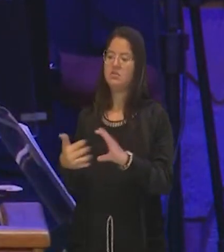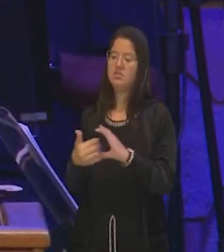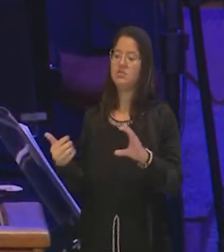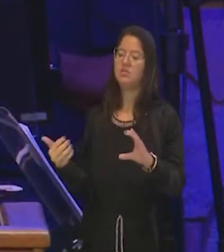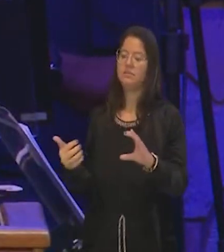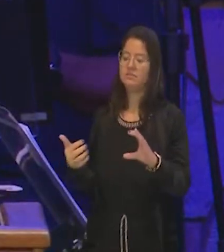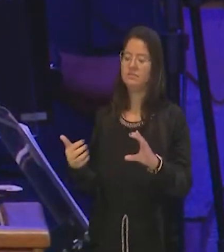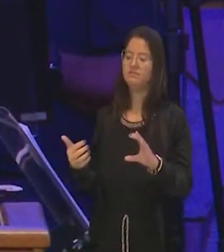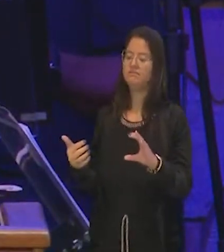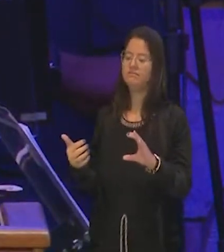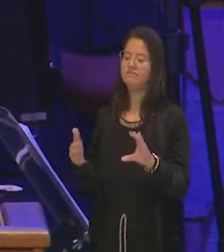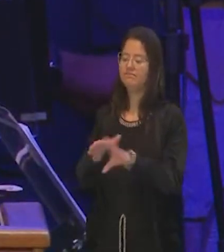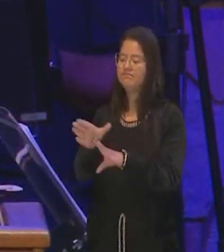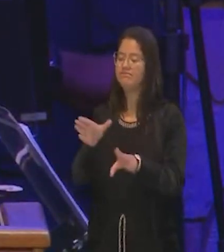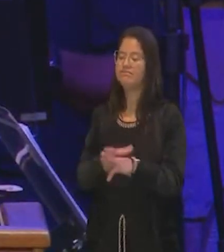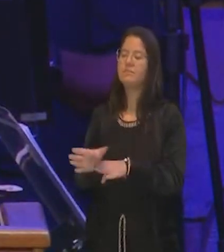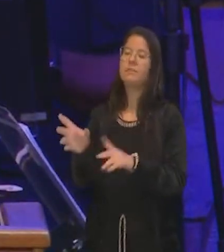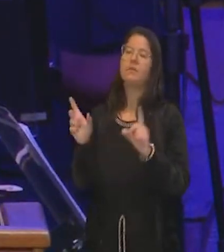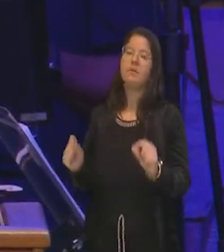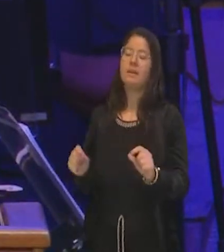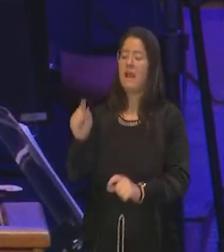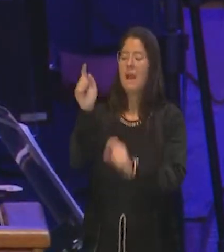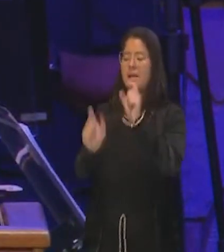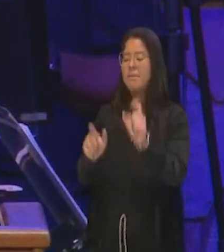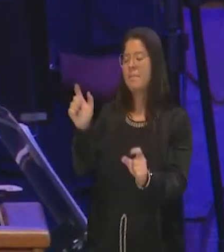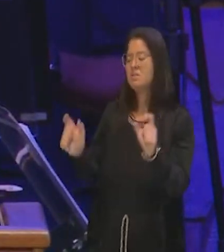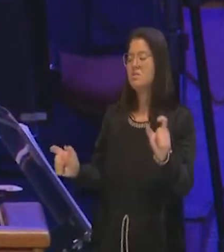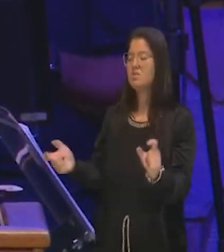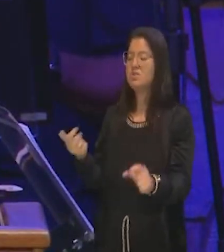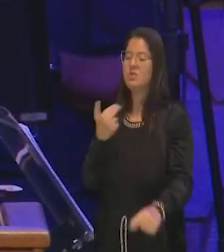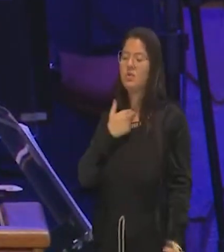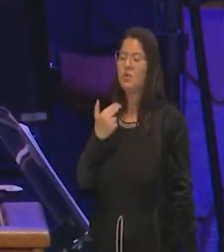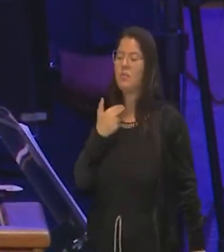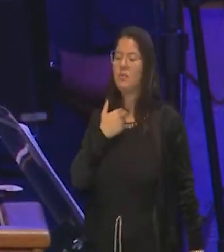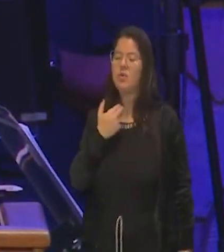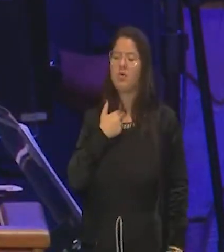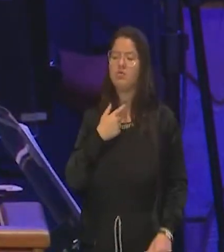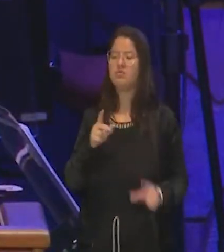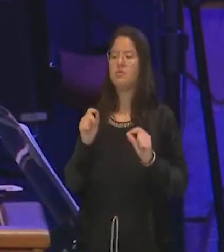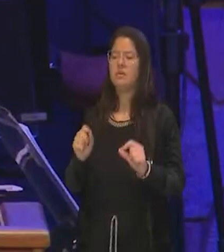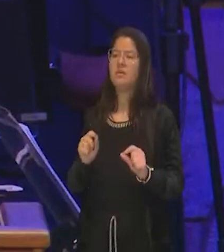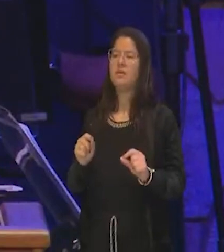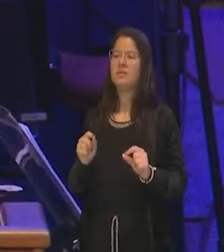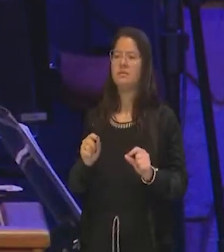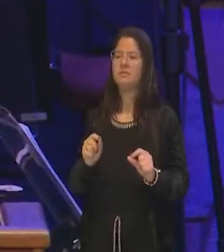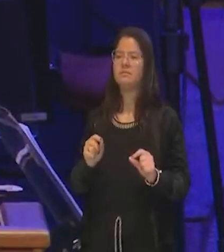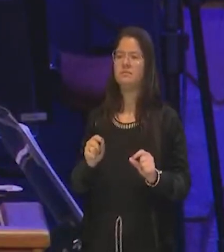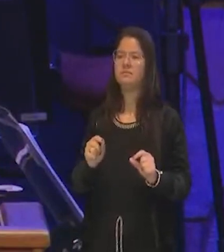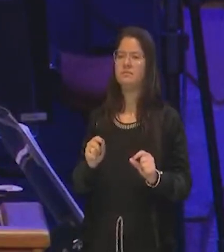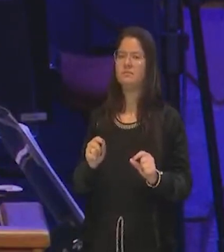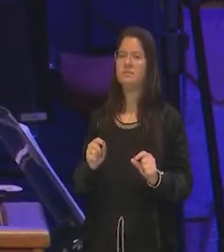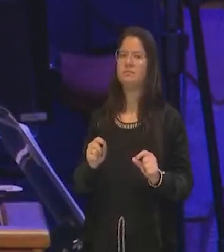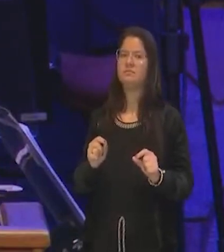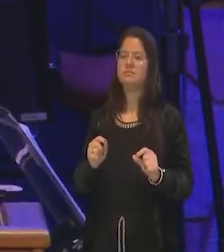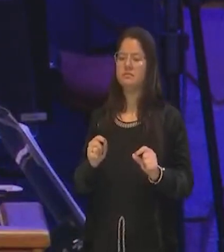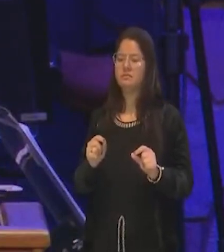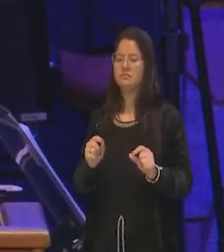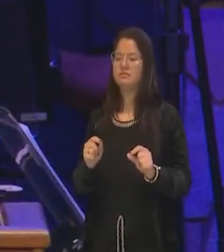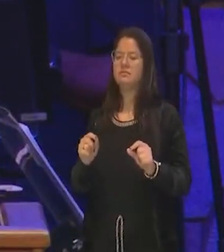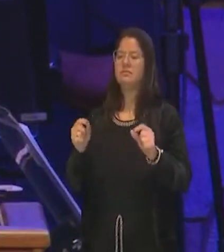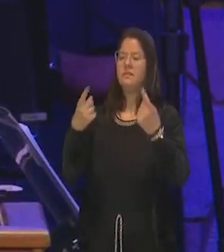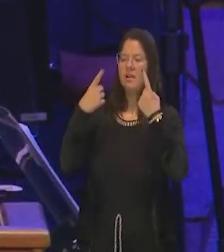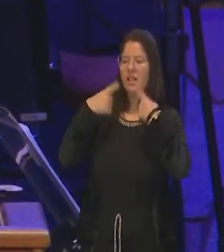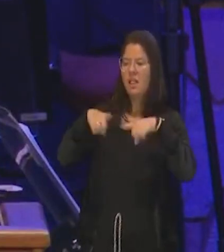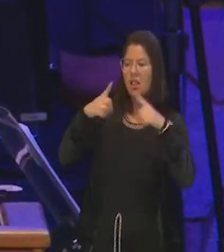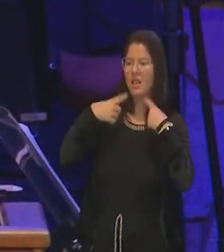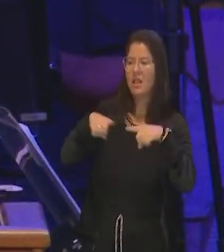que as pessoas não devem apresentar nenhuma queixa, nenhuma repreensão. É uma qualidade da